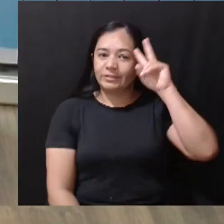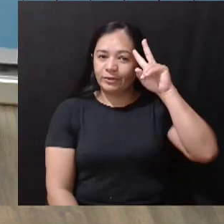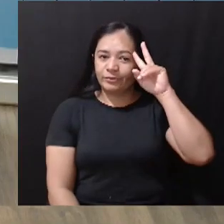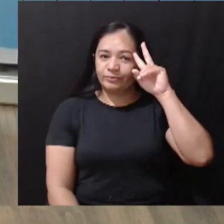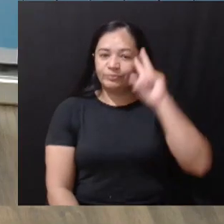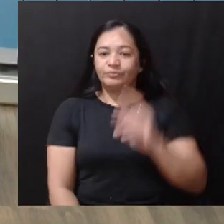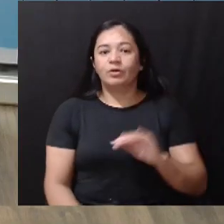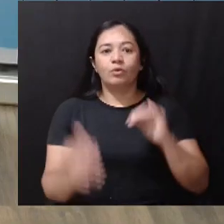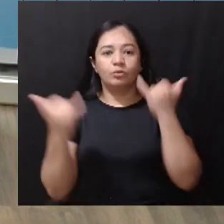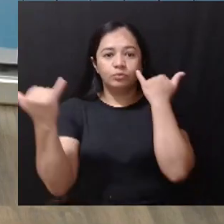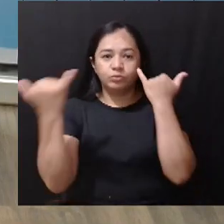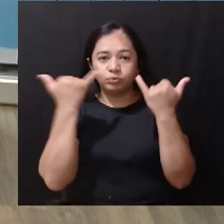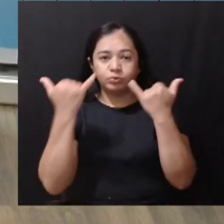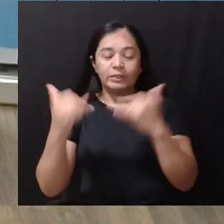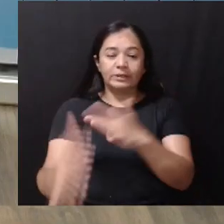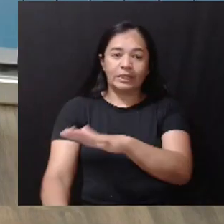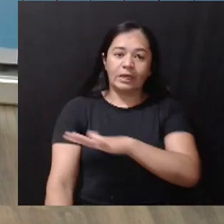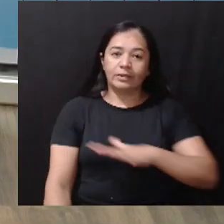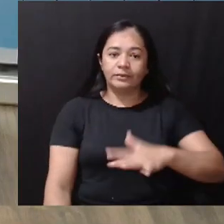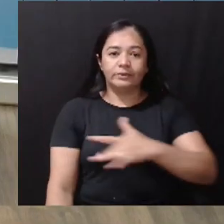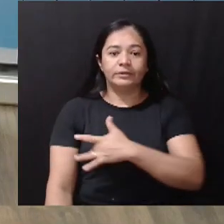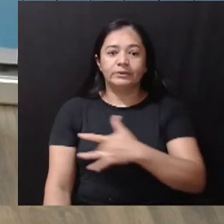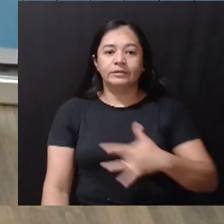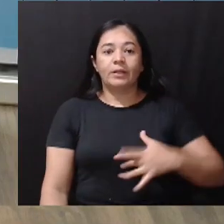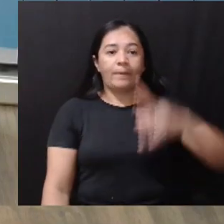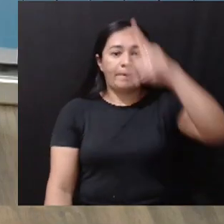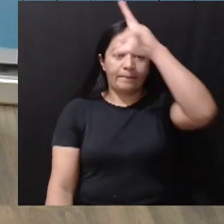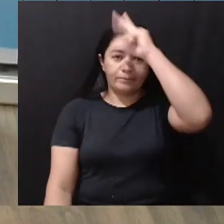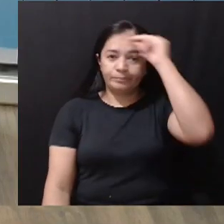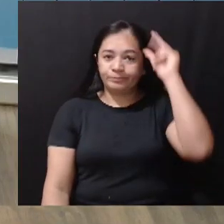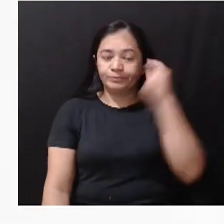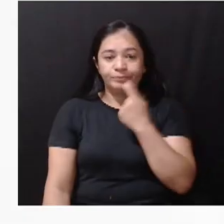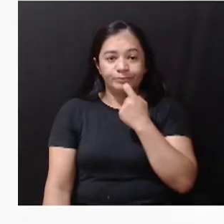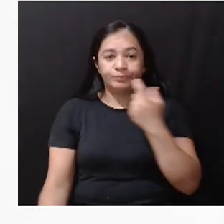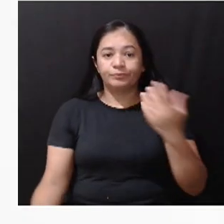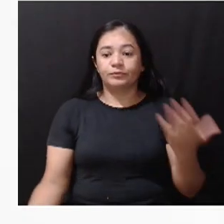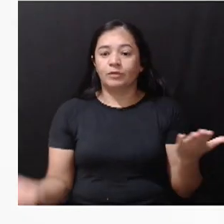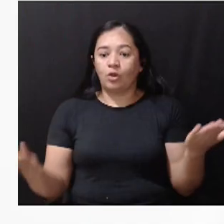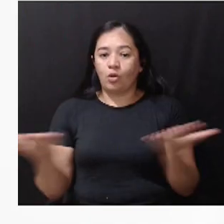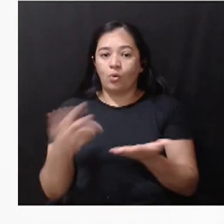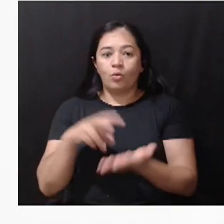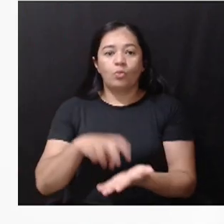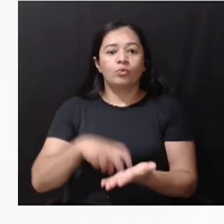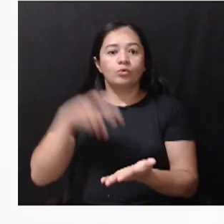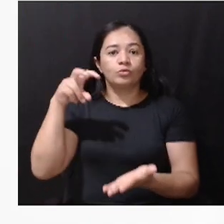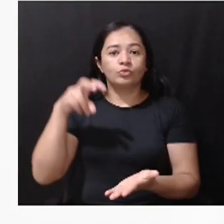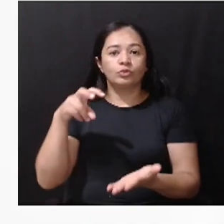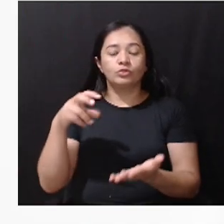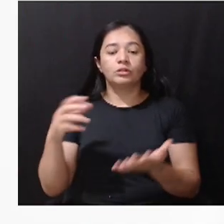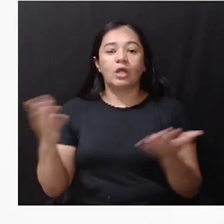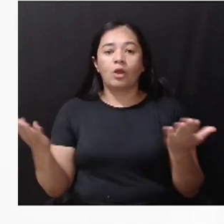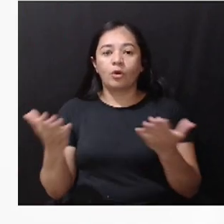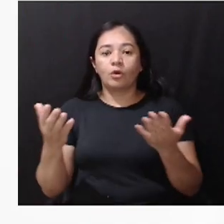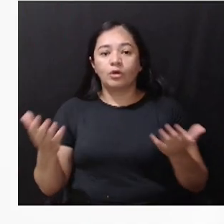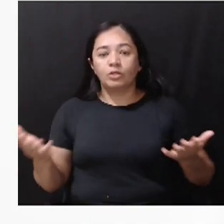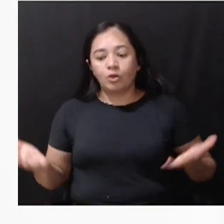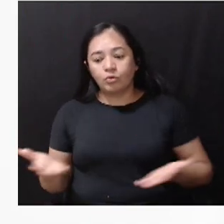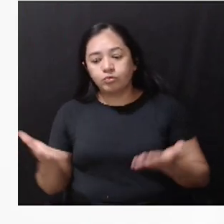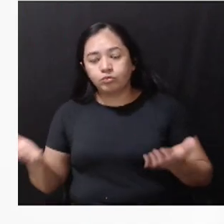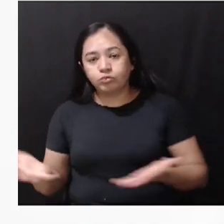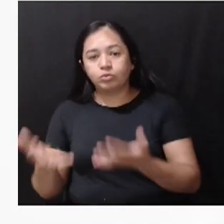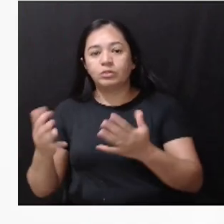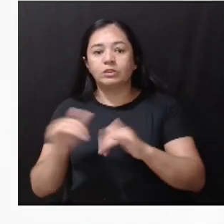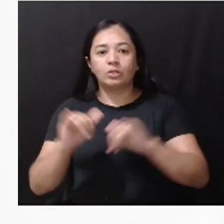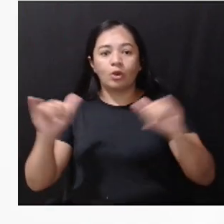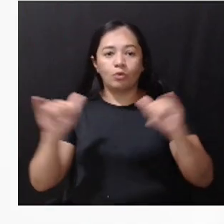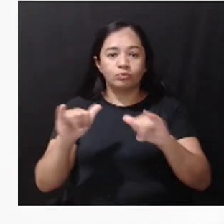sobre saúde, hein? Prefeitura de Campinas enviou nesta manhã que está reforçando as ações de combate ao mosquito Aedes